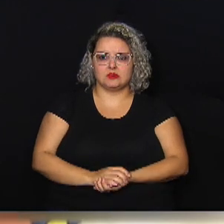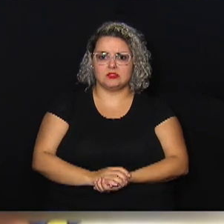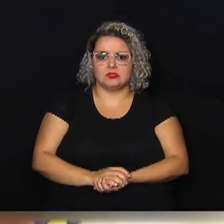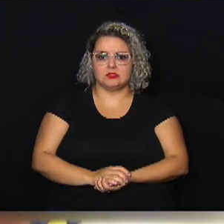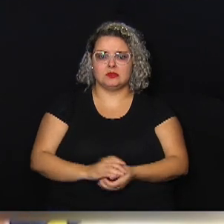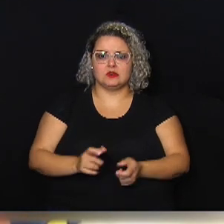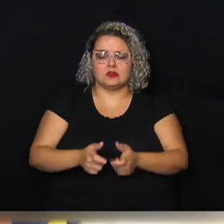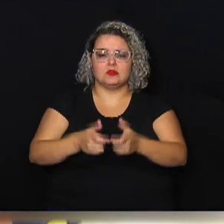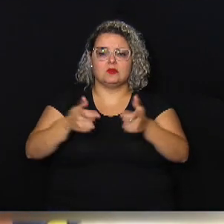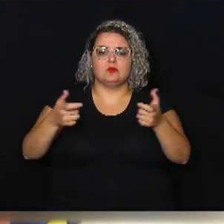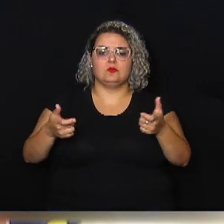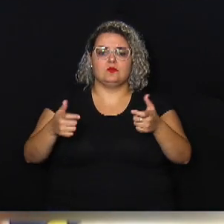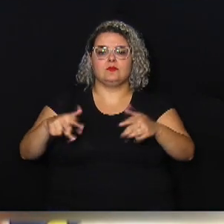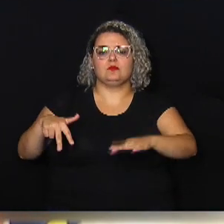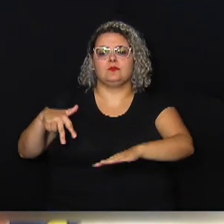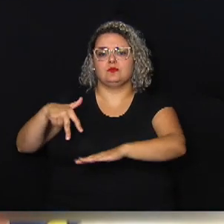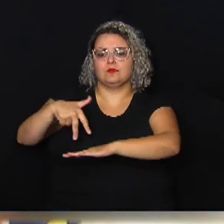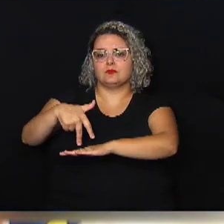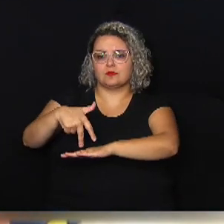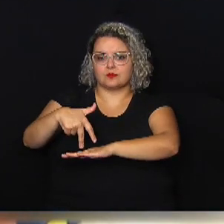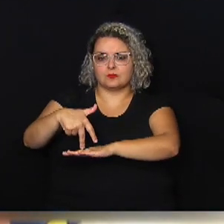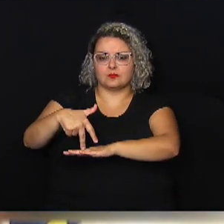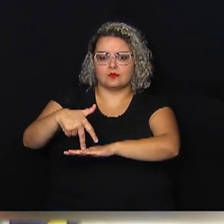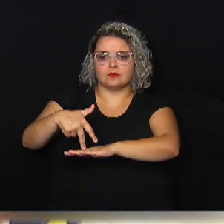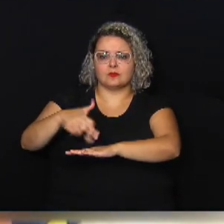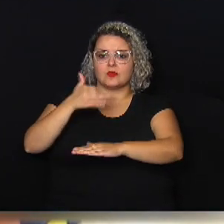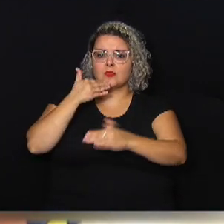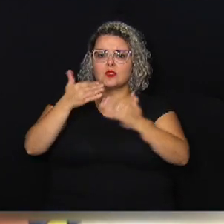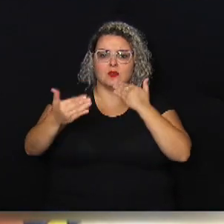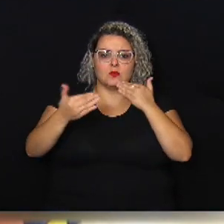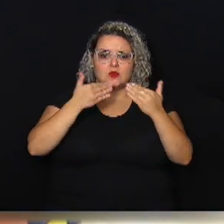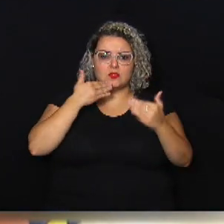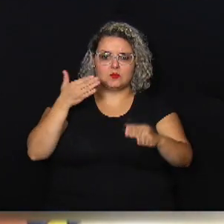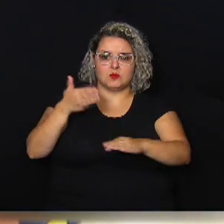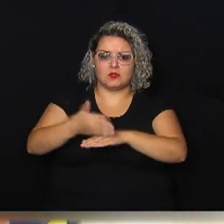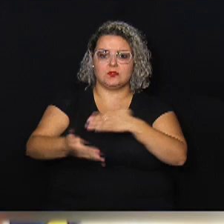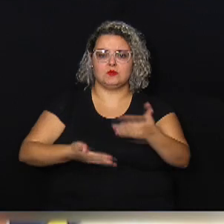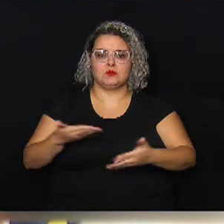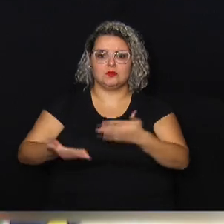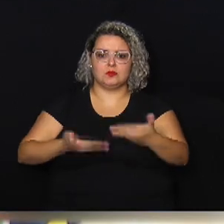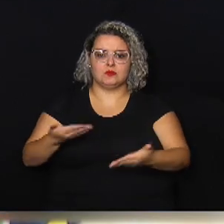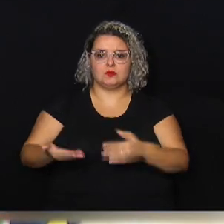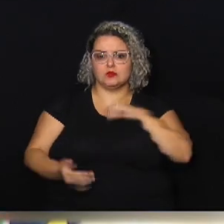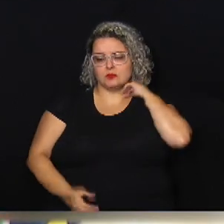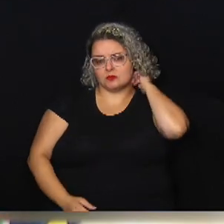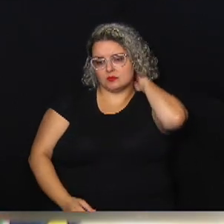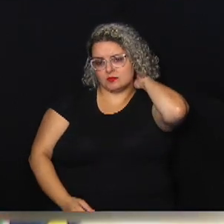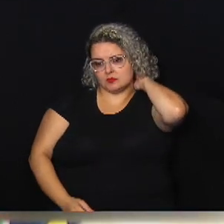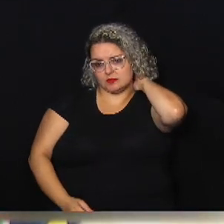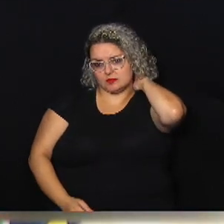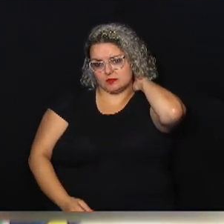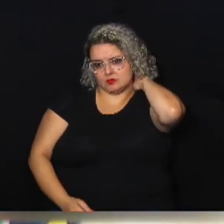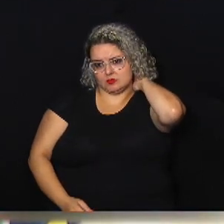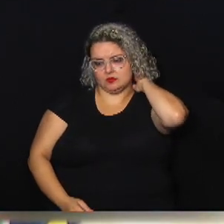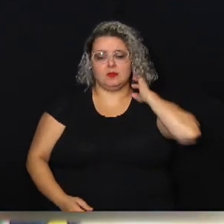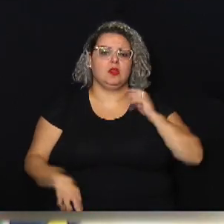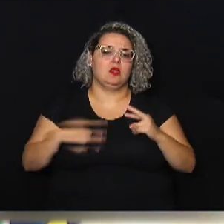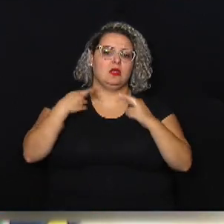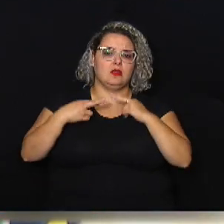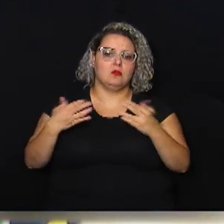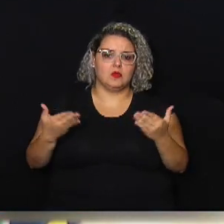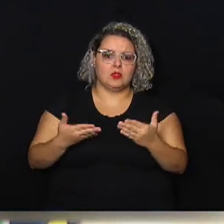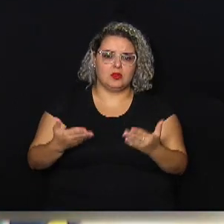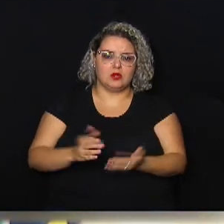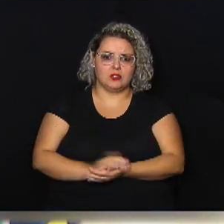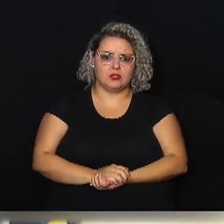medida, protagonistas de demandas de acesso aos serviços públicos. Muita gente reclama hoje sobre a ausência